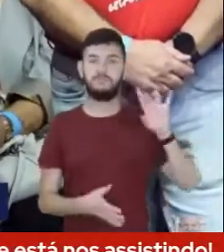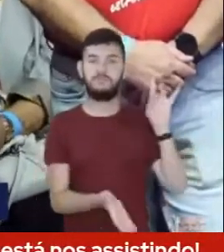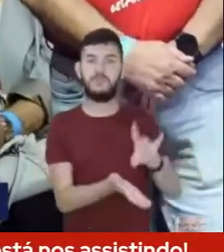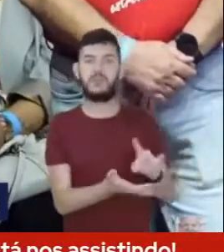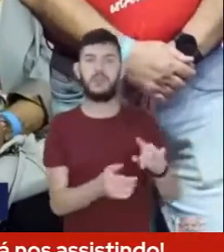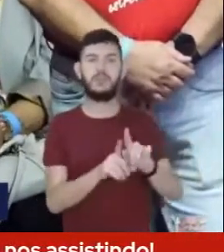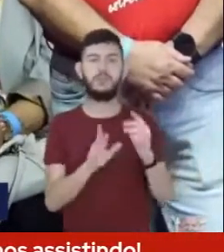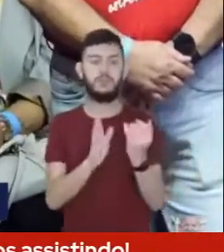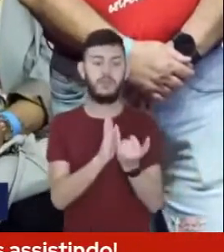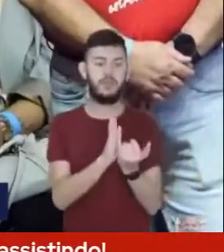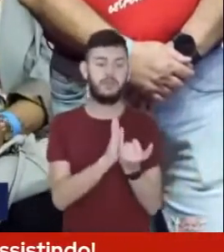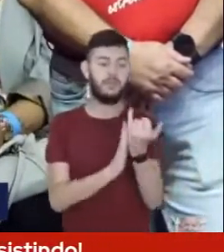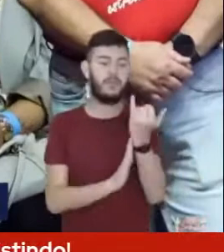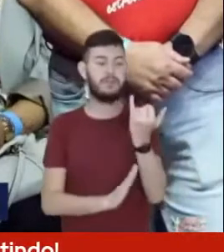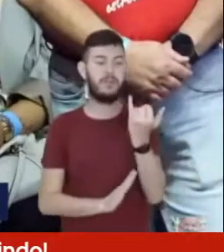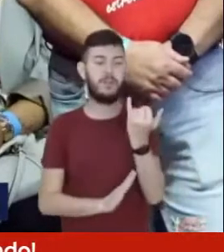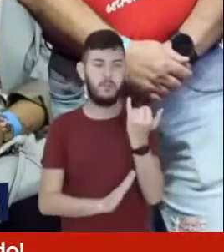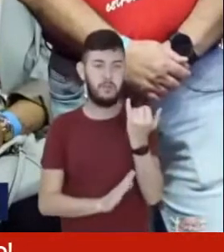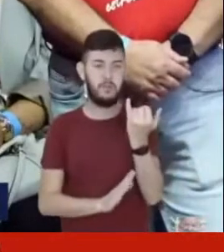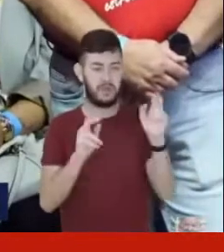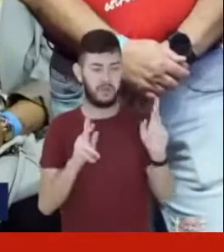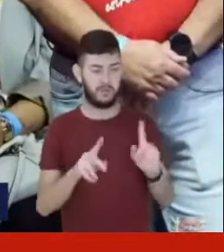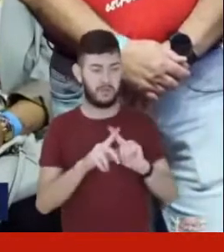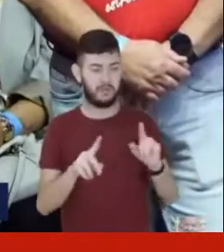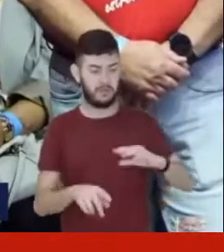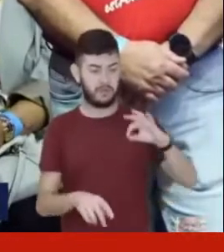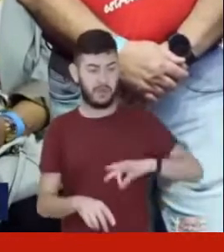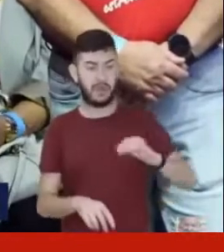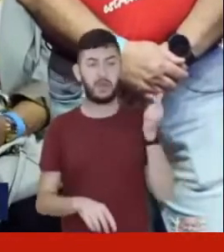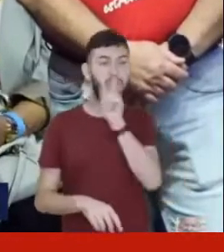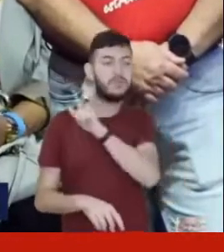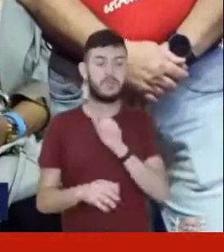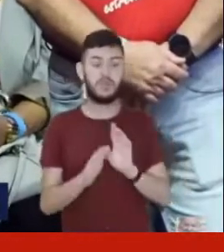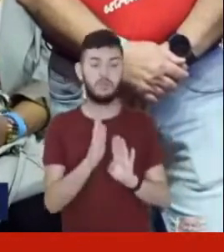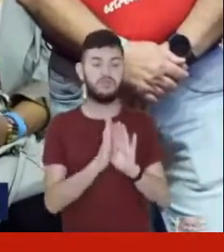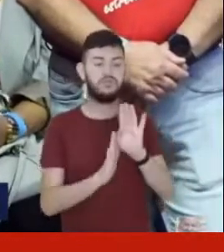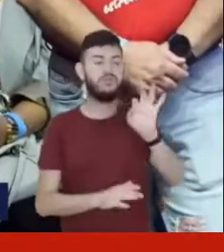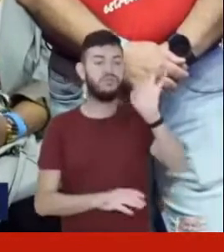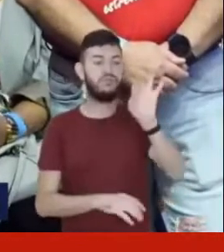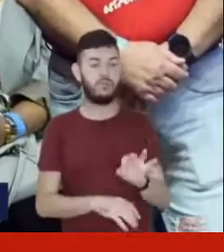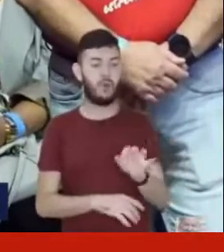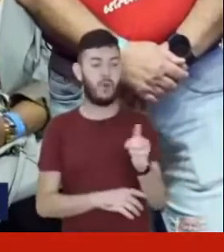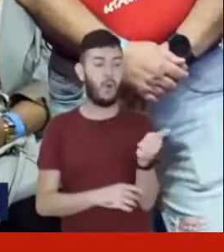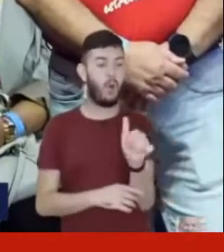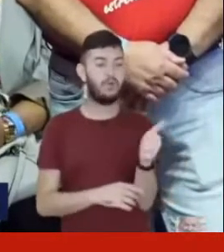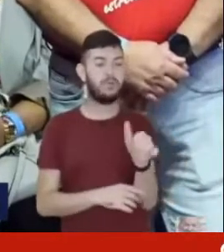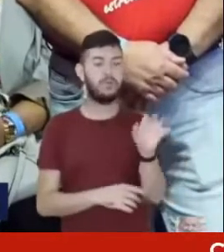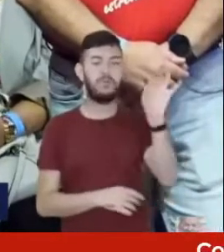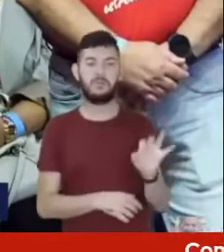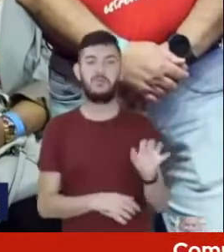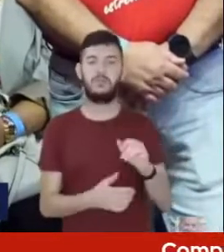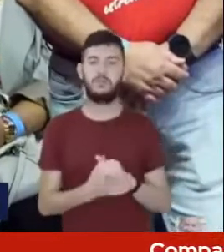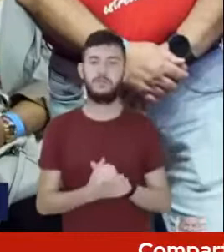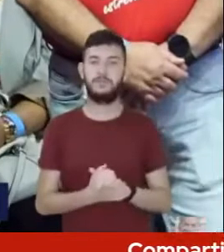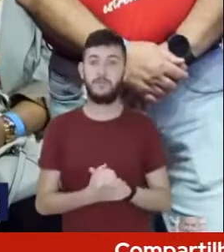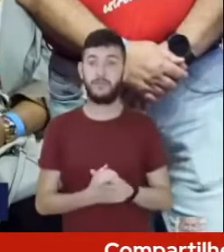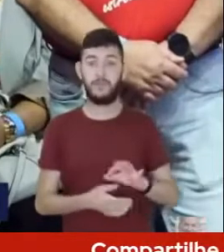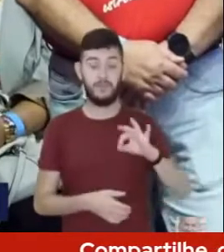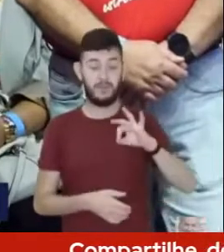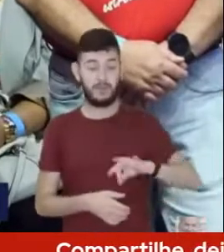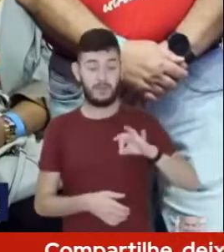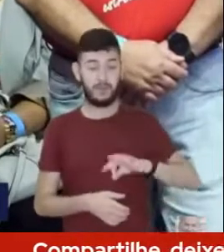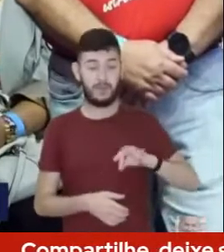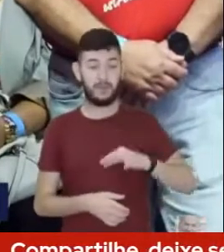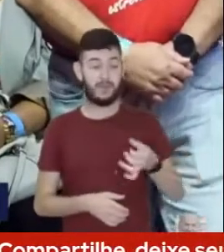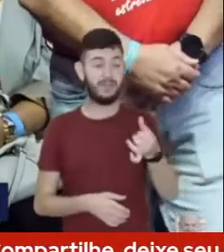11%. De 11%. O salário médio saiu de 6.318 naquela época e foi